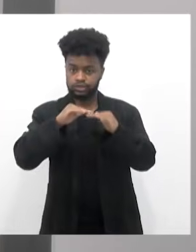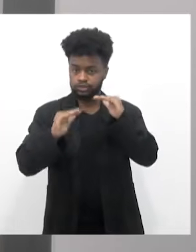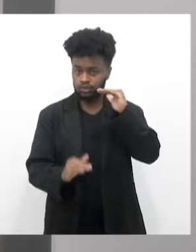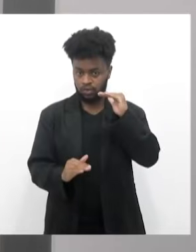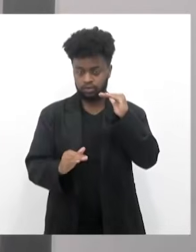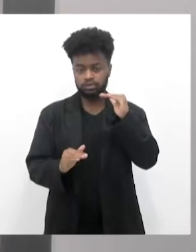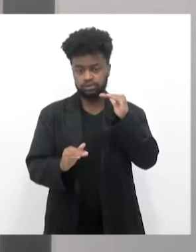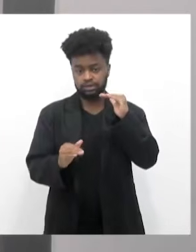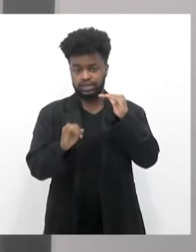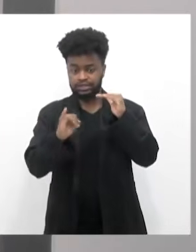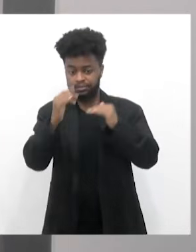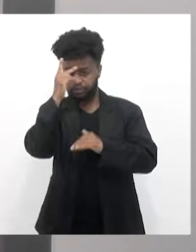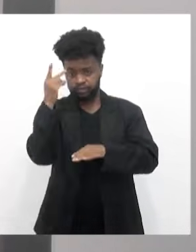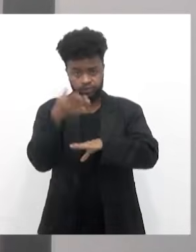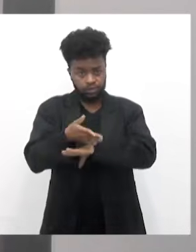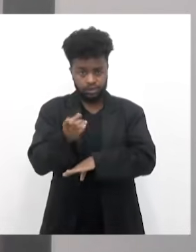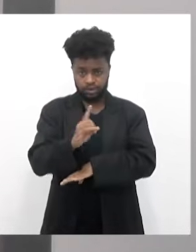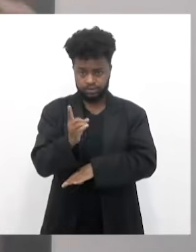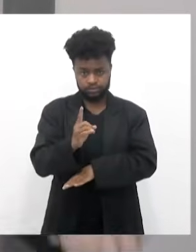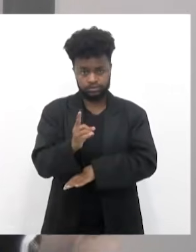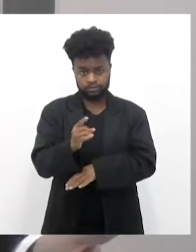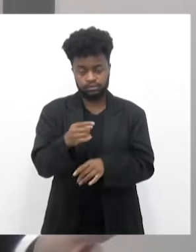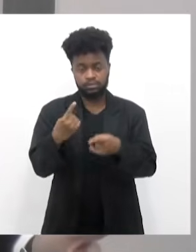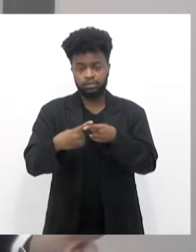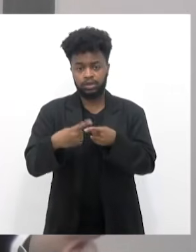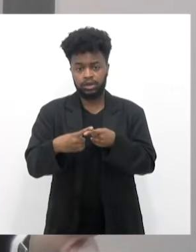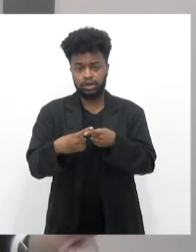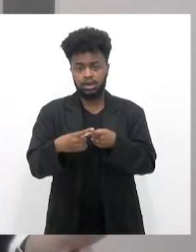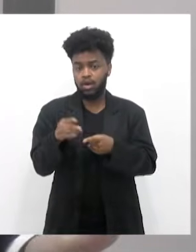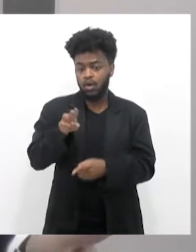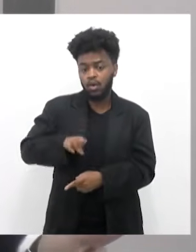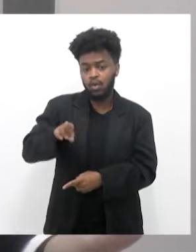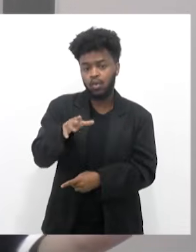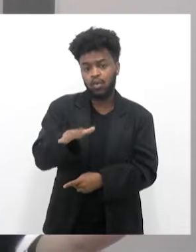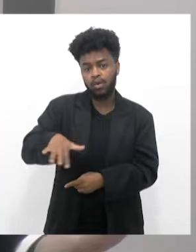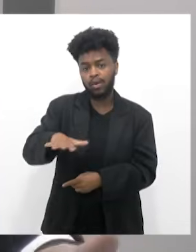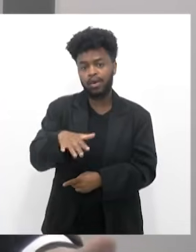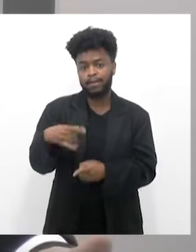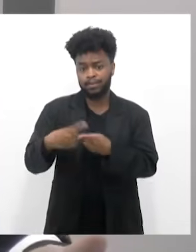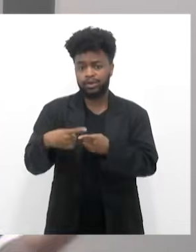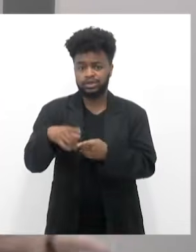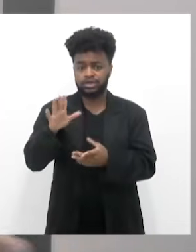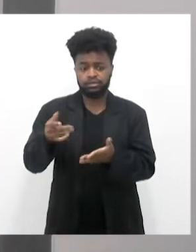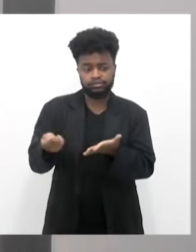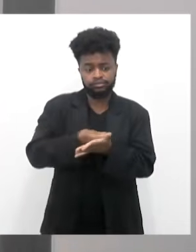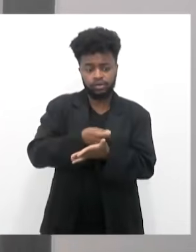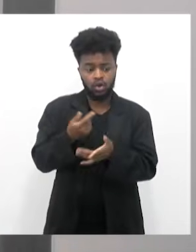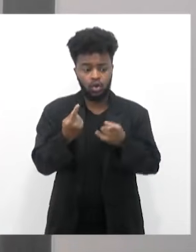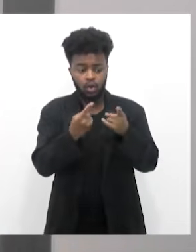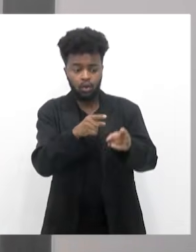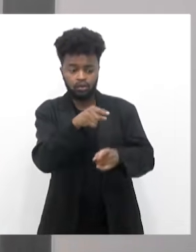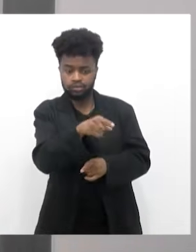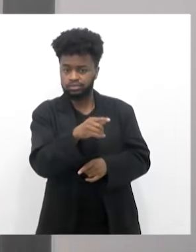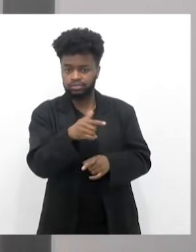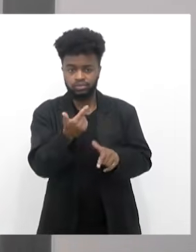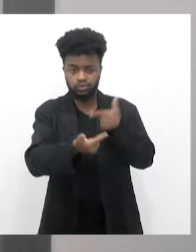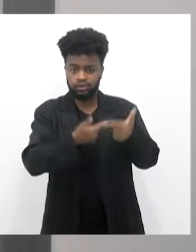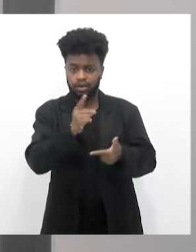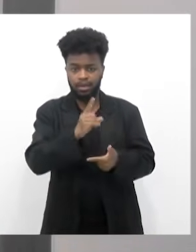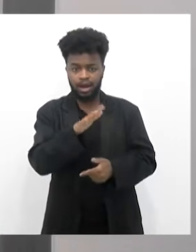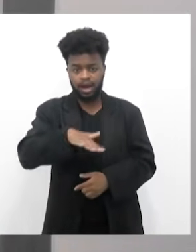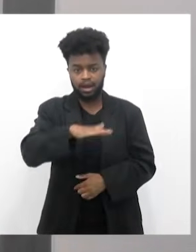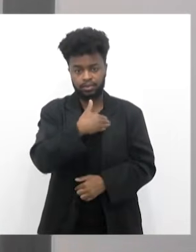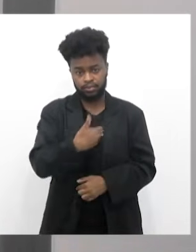com aquele que não está exercendo função pública, vai utilizar a máquina porque está com a caneta na mão, contrário àquele que não exerce função pública. Então,